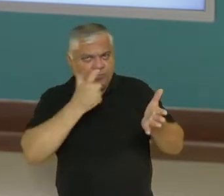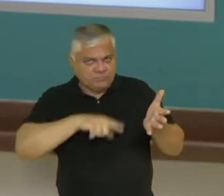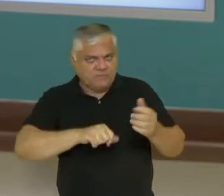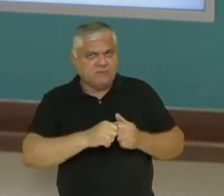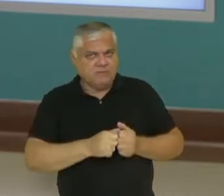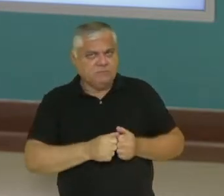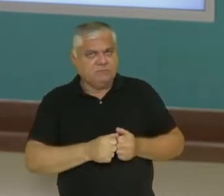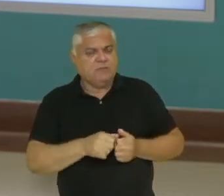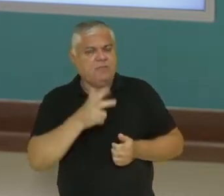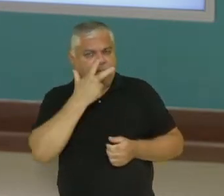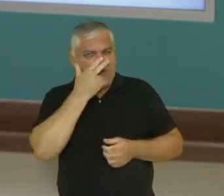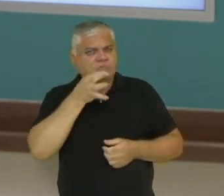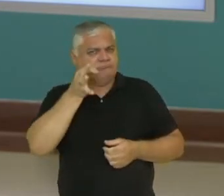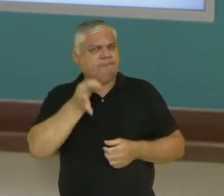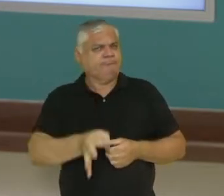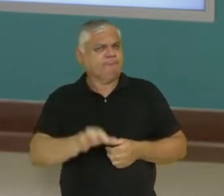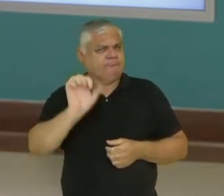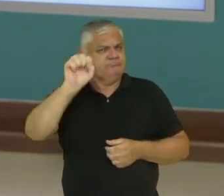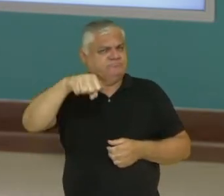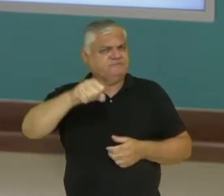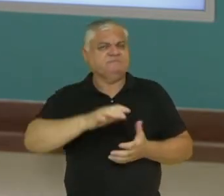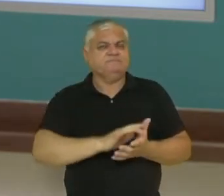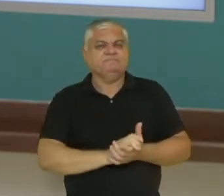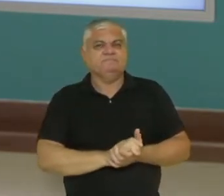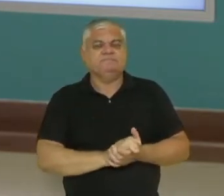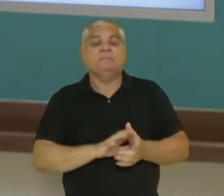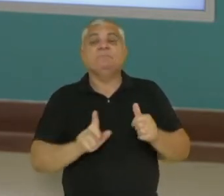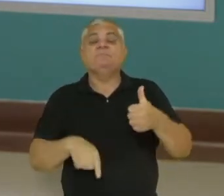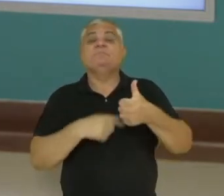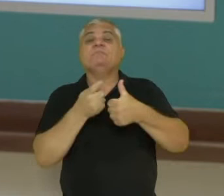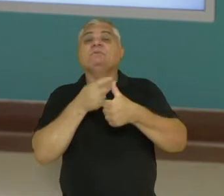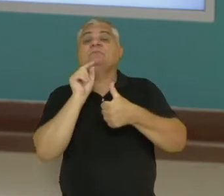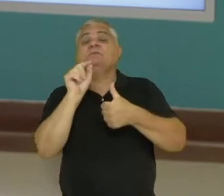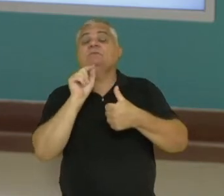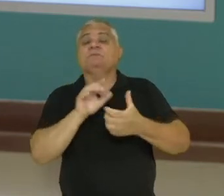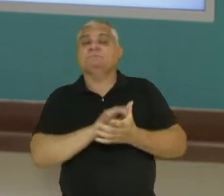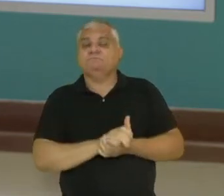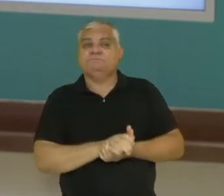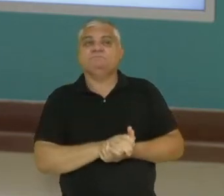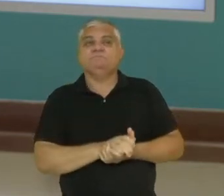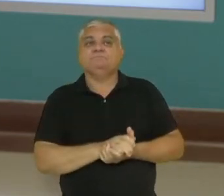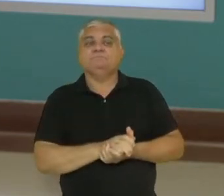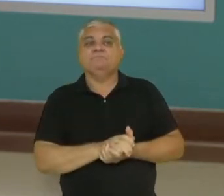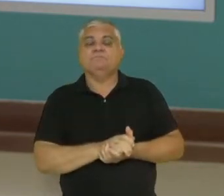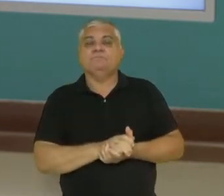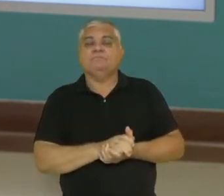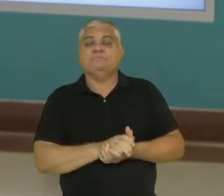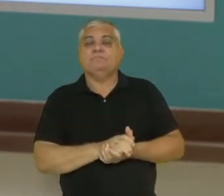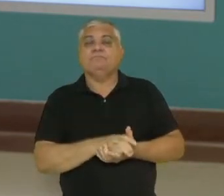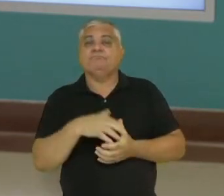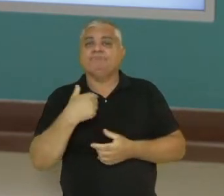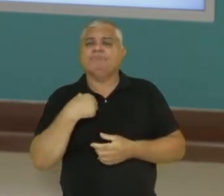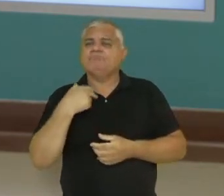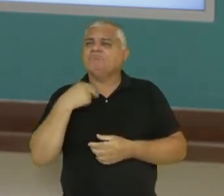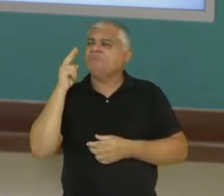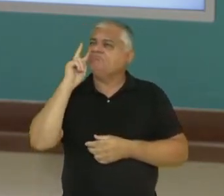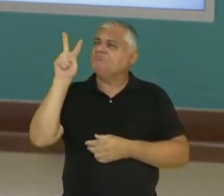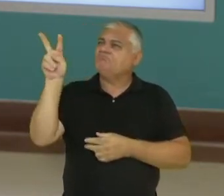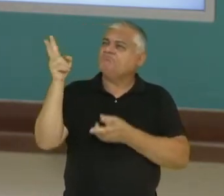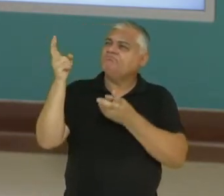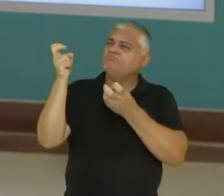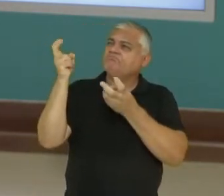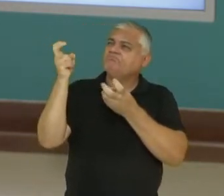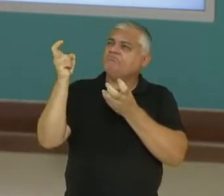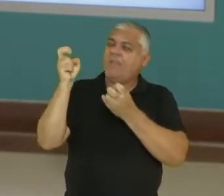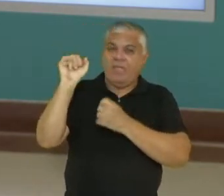tenho certeza que sim. Então, primeira coisa, já que nós fomos convidados a observar